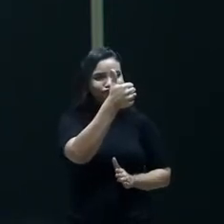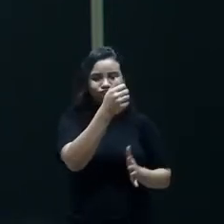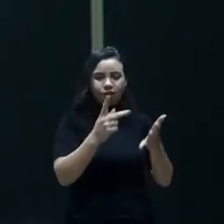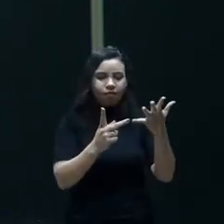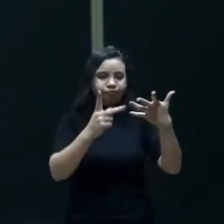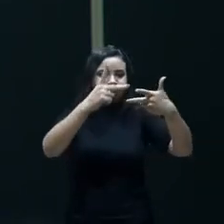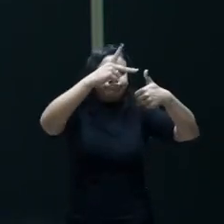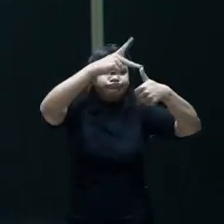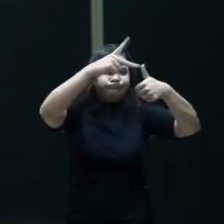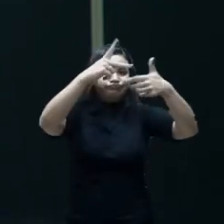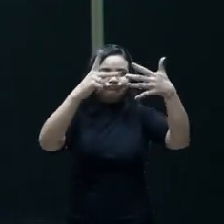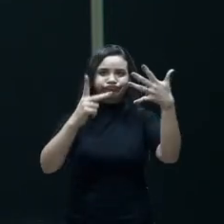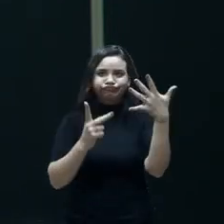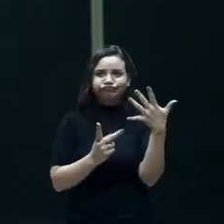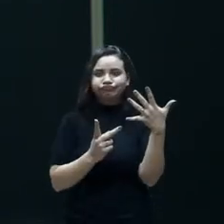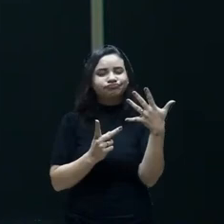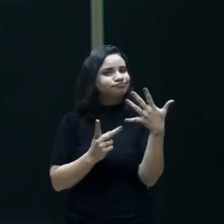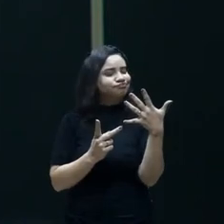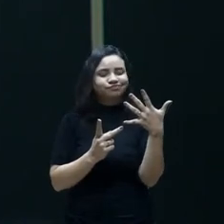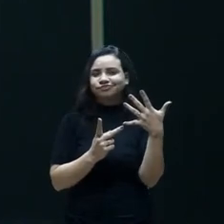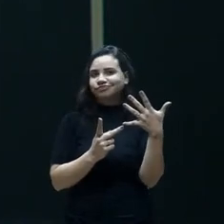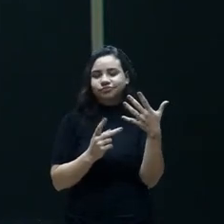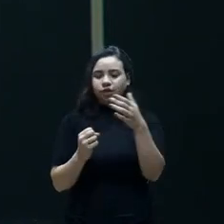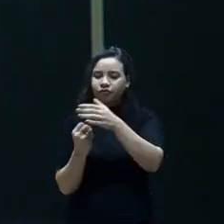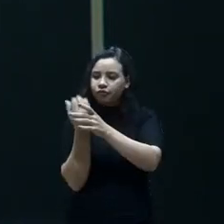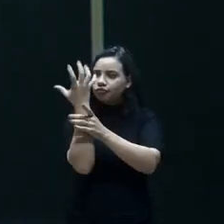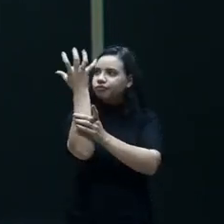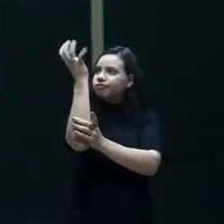Sem compromisso, apático, sem frutos,